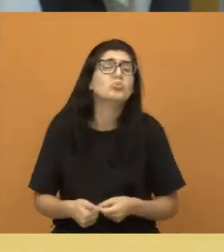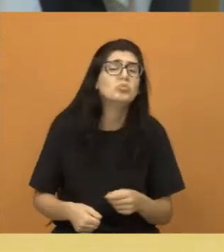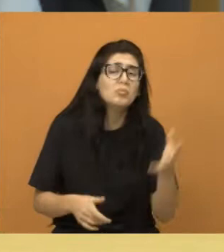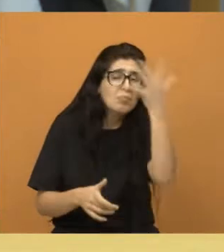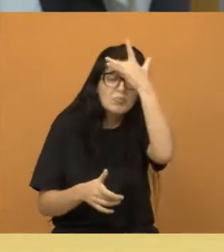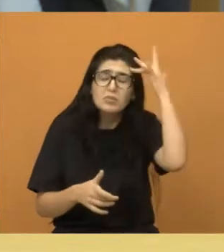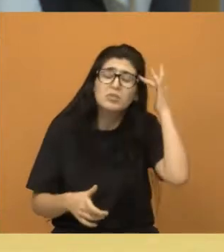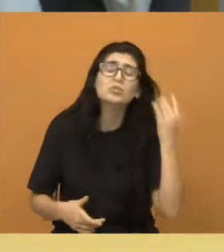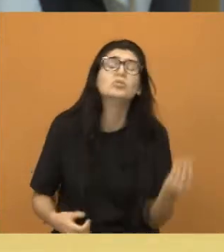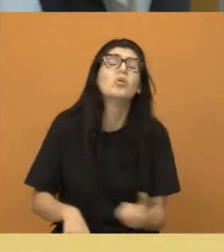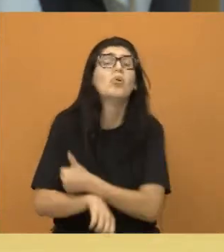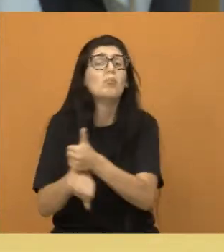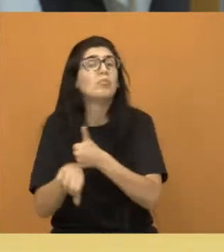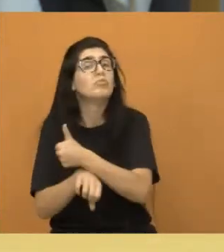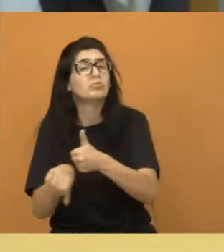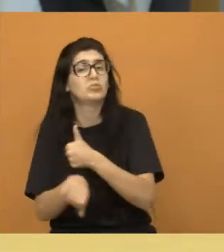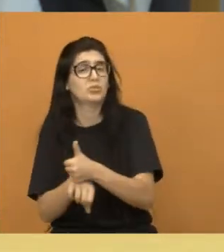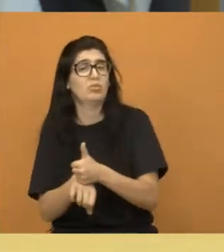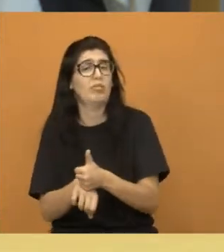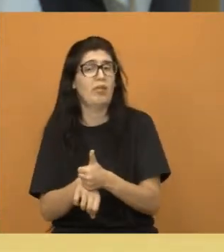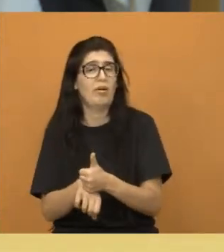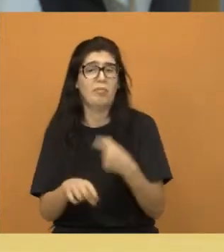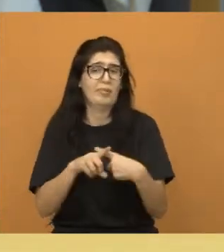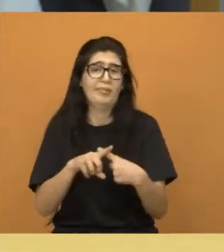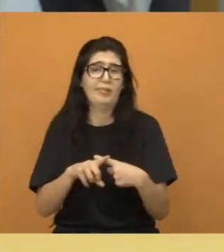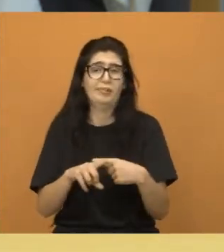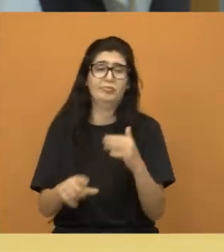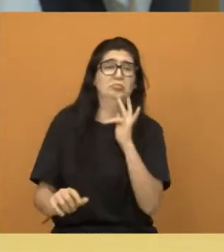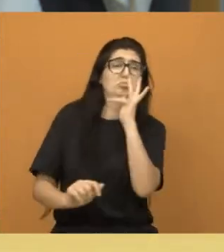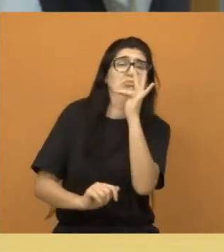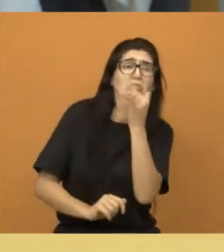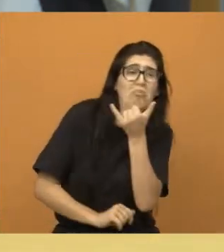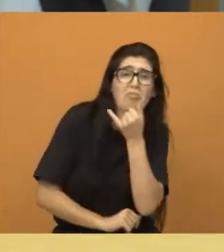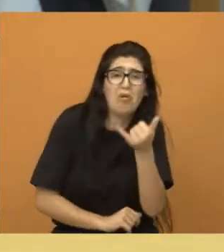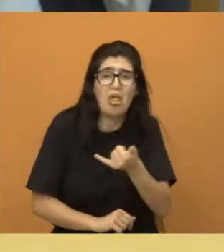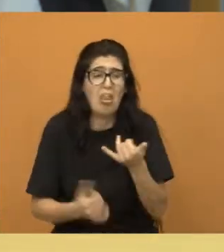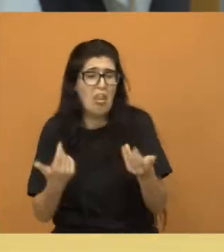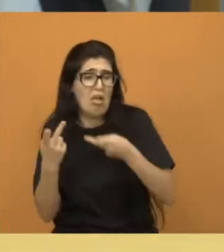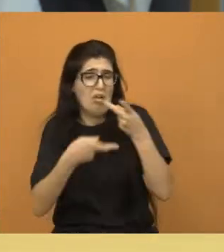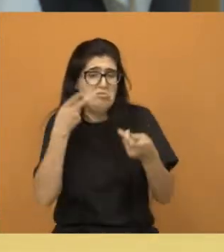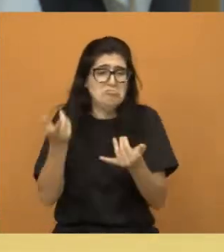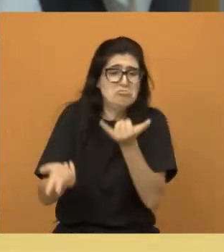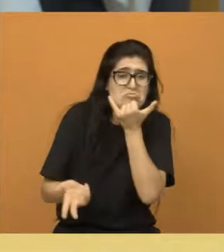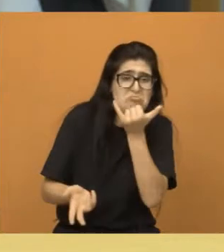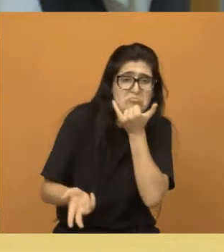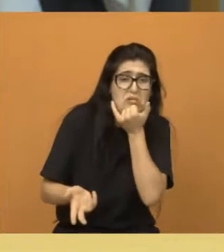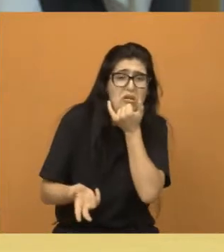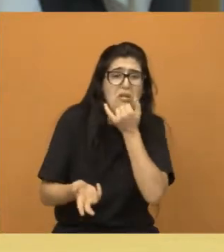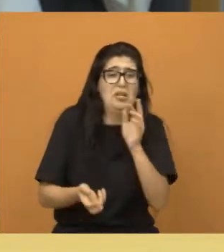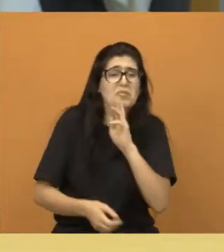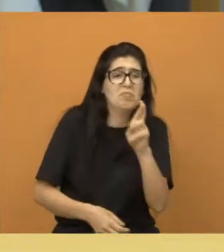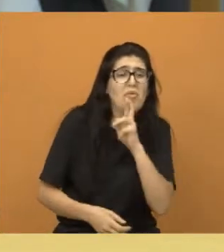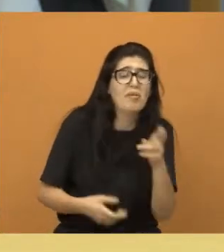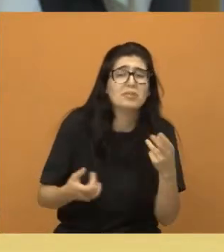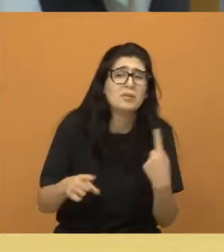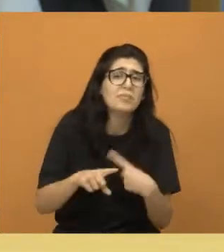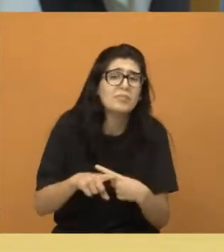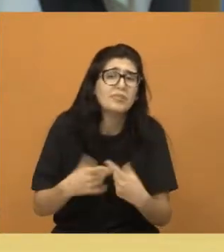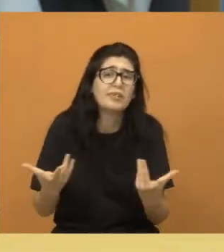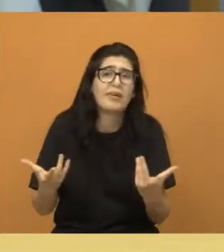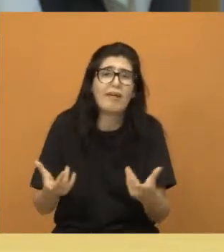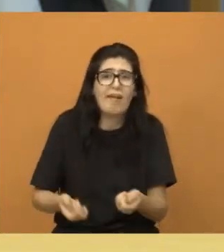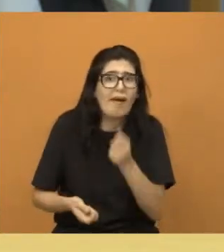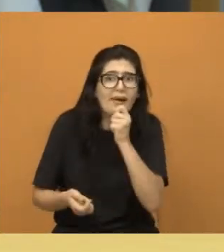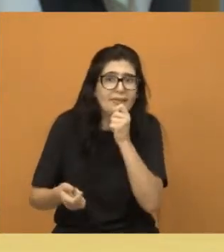servidores. Porque daí não vamos ter desculpa de demorar um projeto, demorar uma resposta, chegar para o munícipe de um processo, que nem o